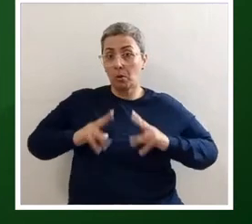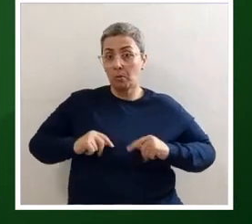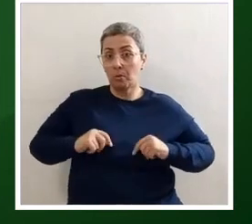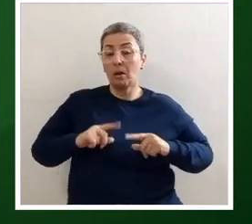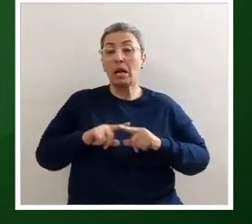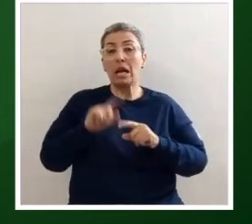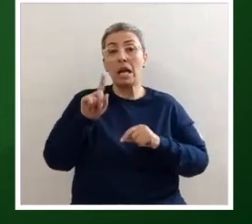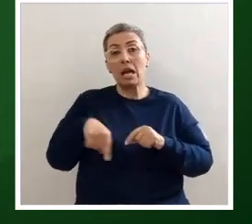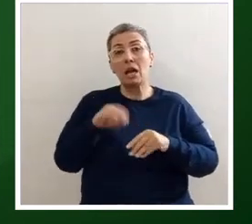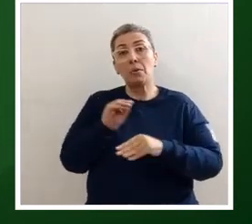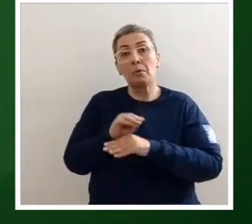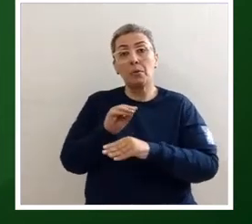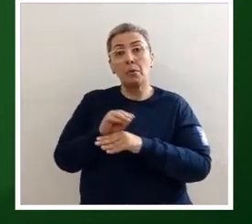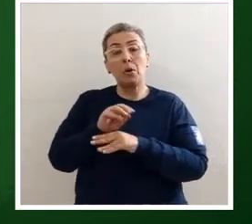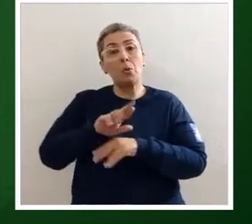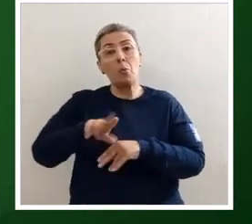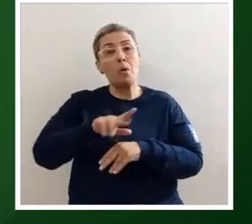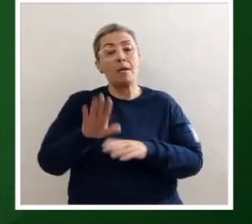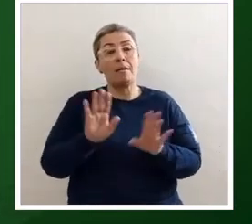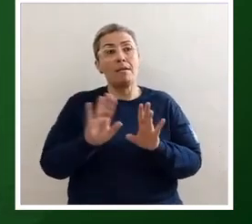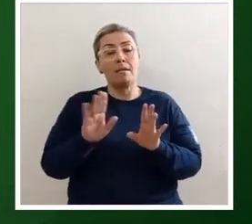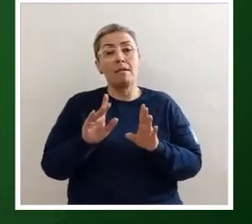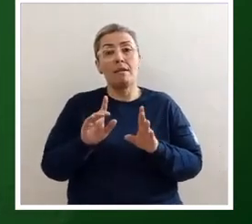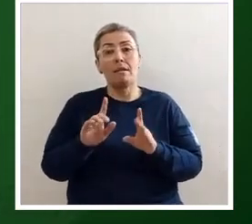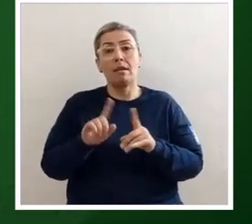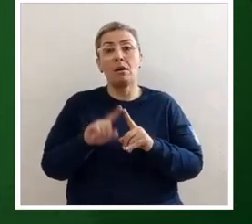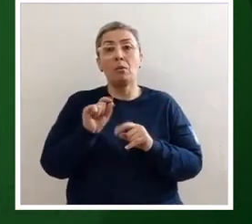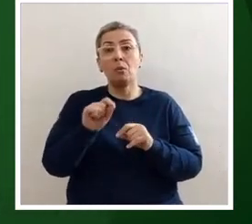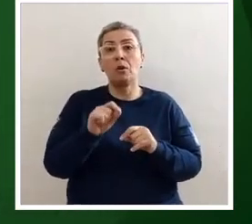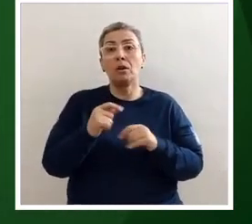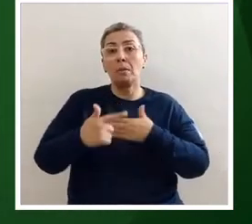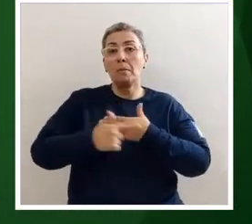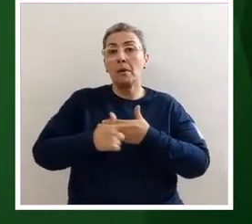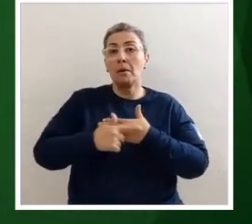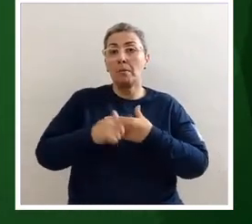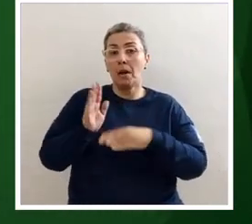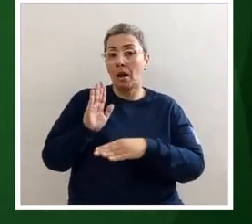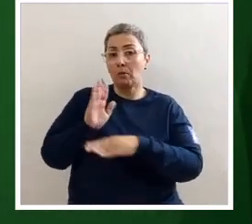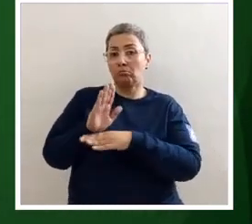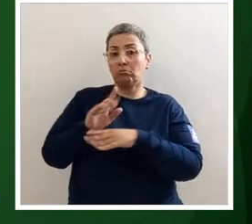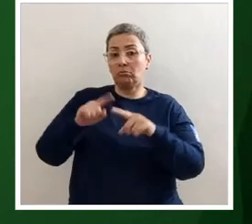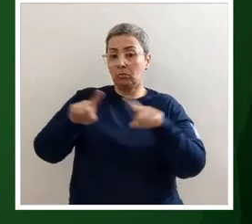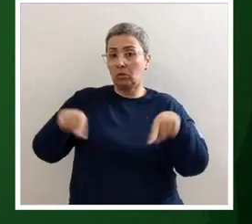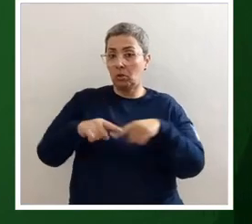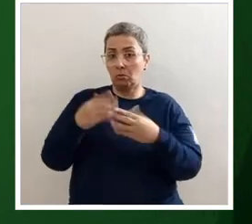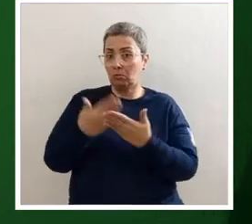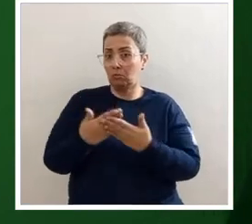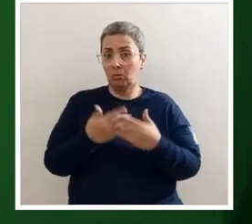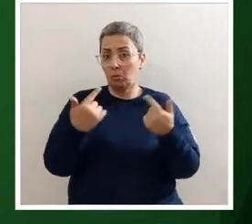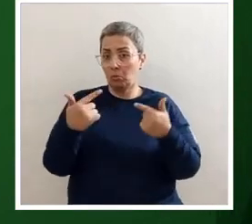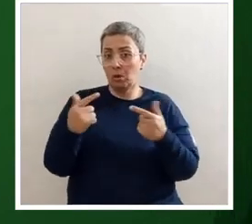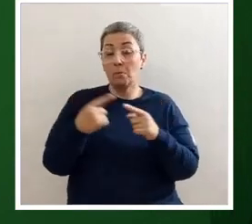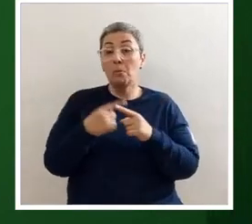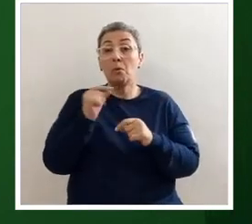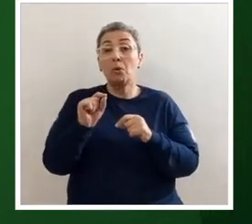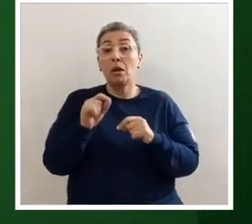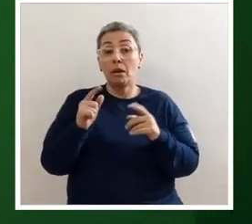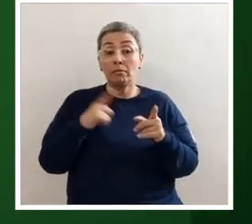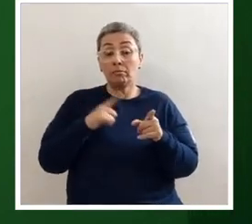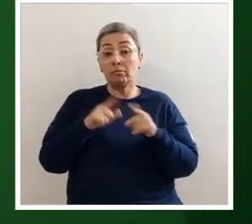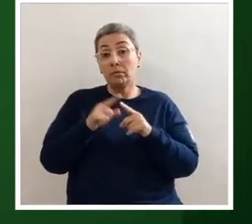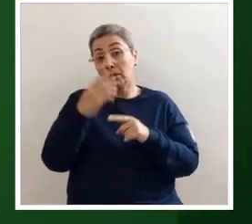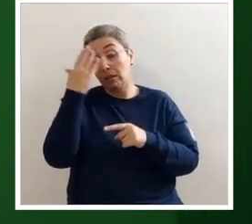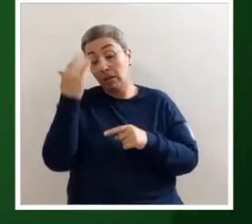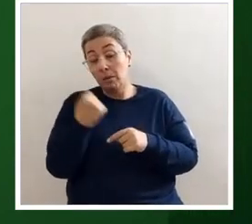Então esse cuidador não tem o papel de auxiliar na sala de aula e que pensa que a gente sabe né